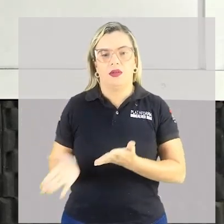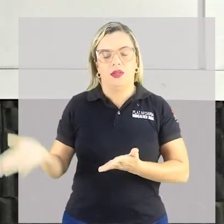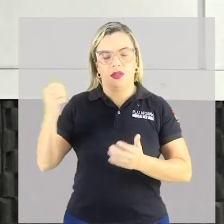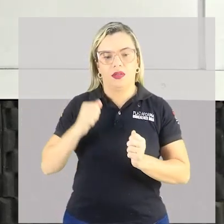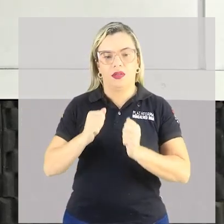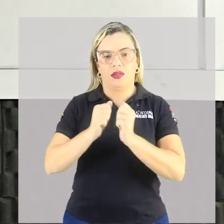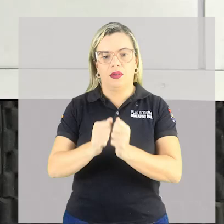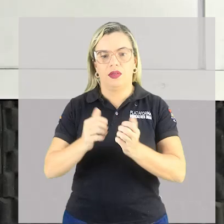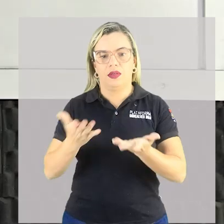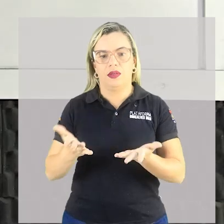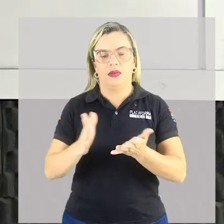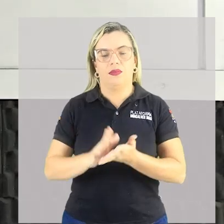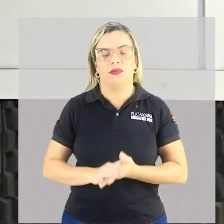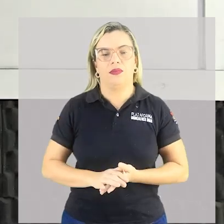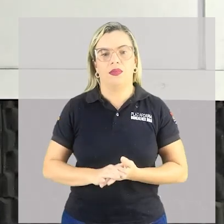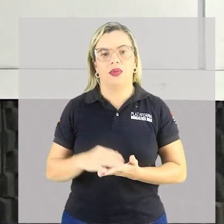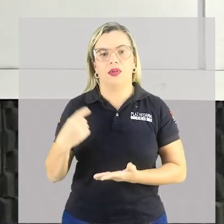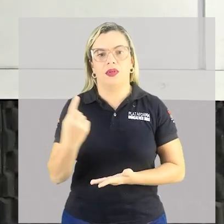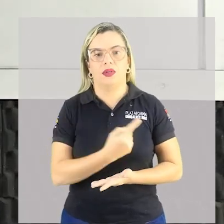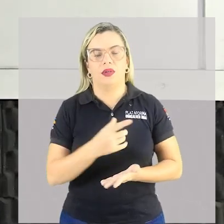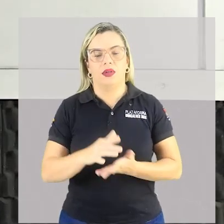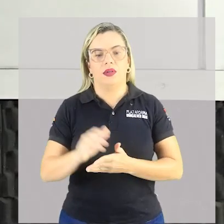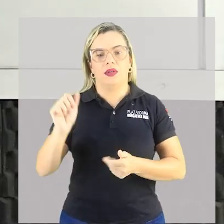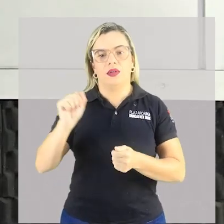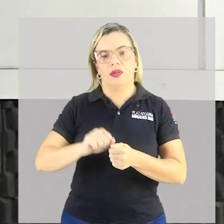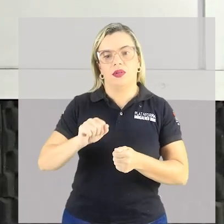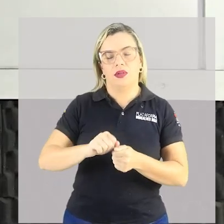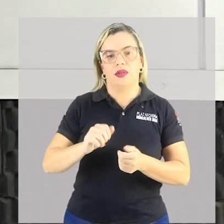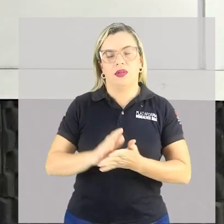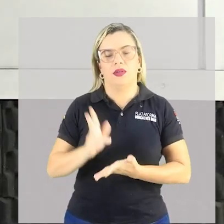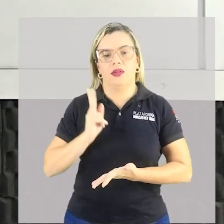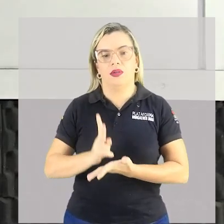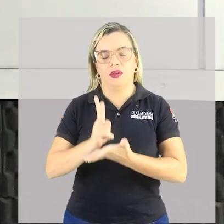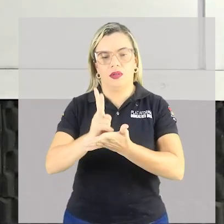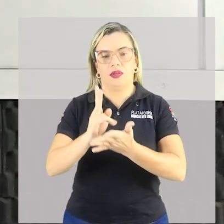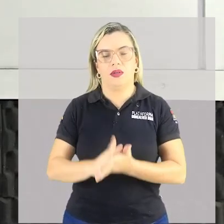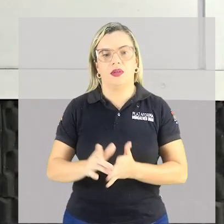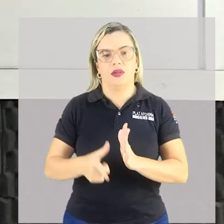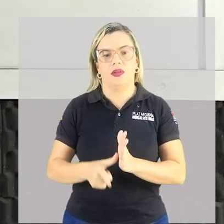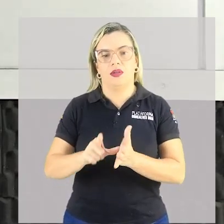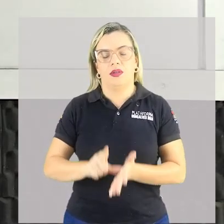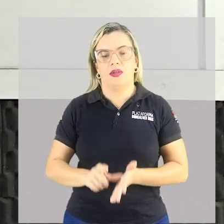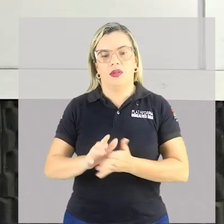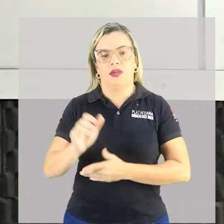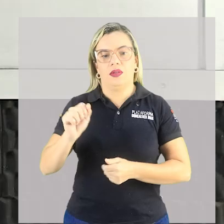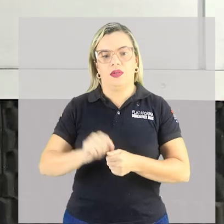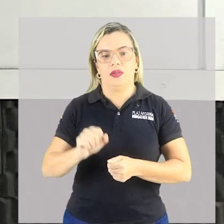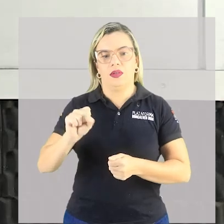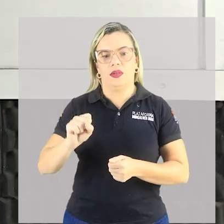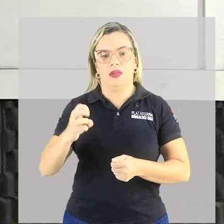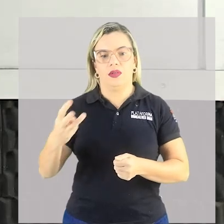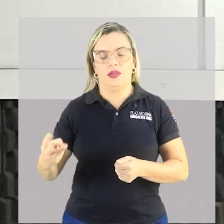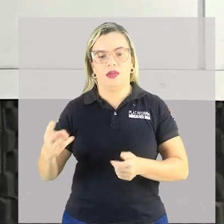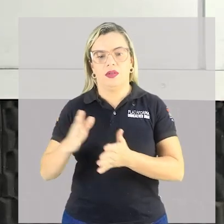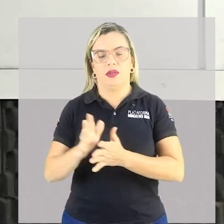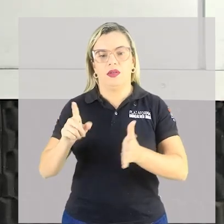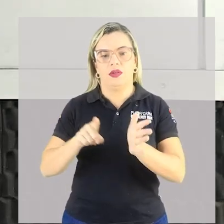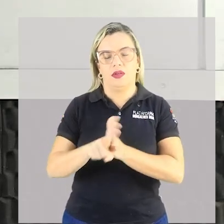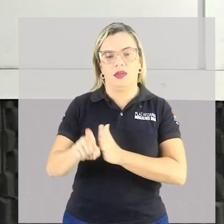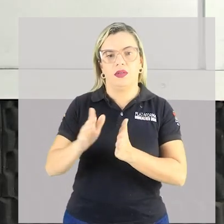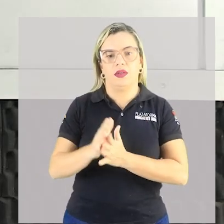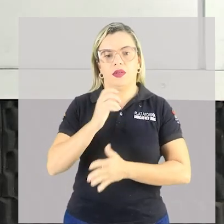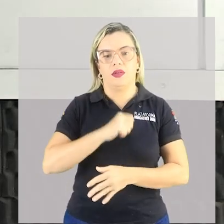comigo. Pessoal, nós iremos fazer agora, tá? Dando continuidade à última aula, nós iremos fazer a questão 83,